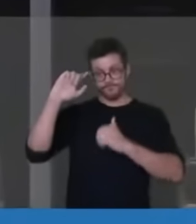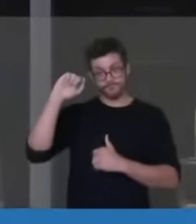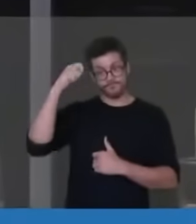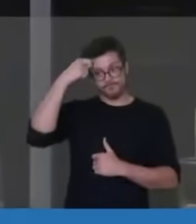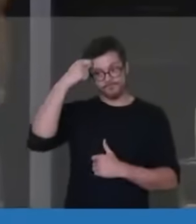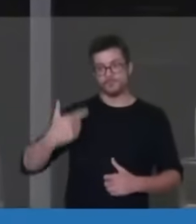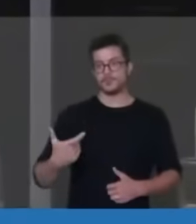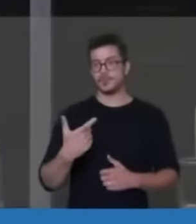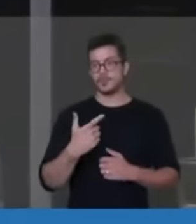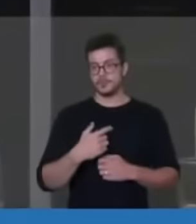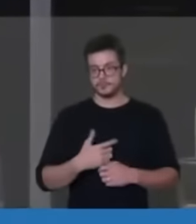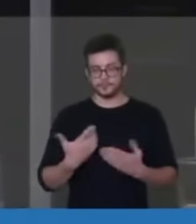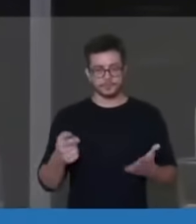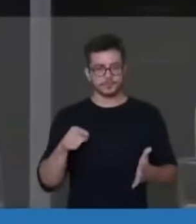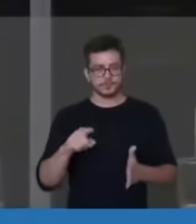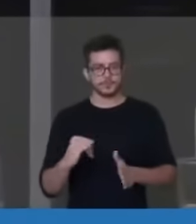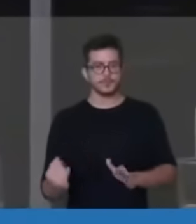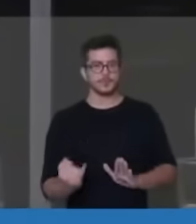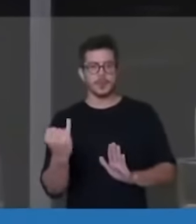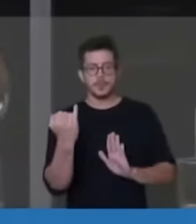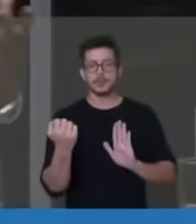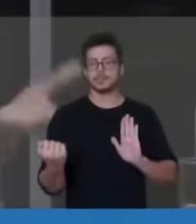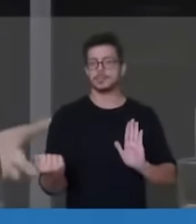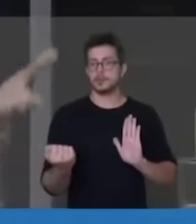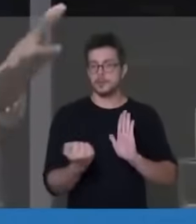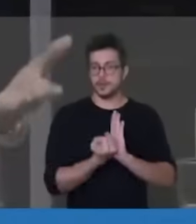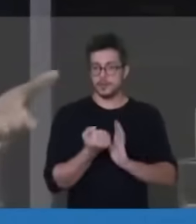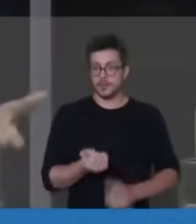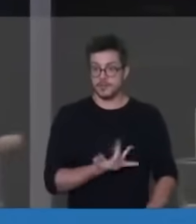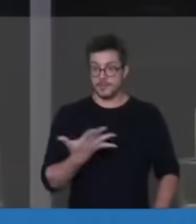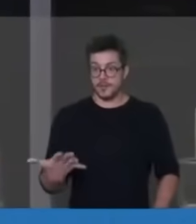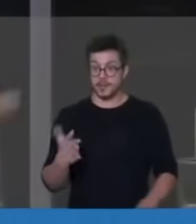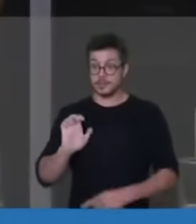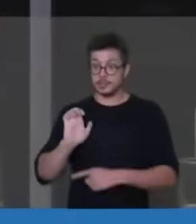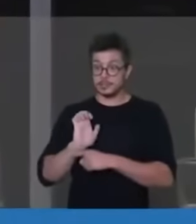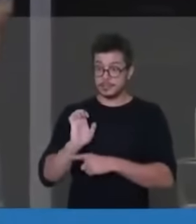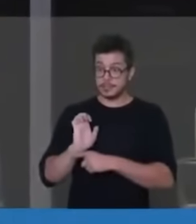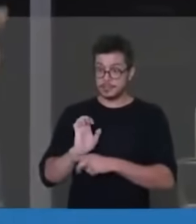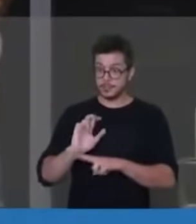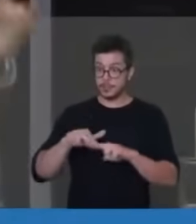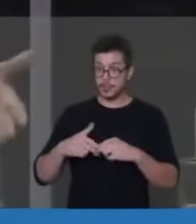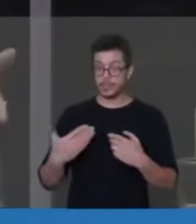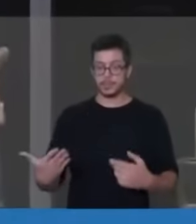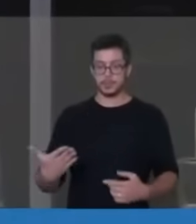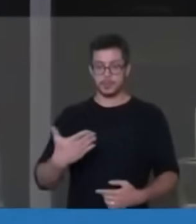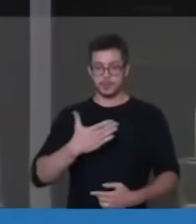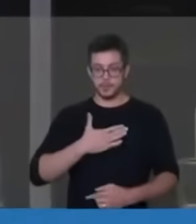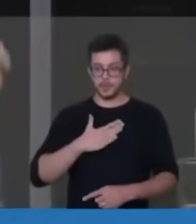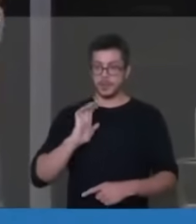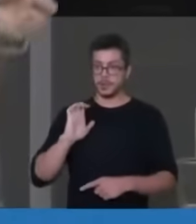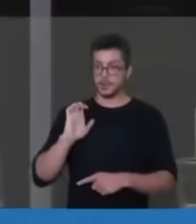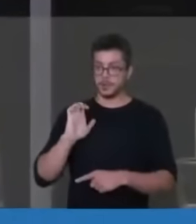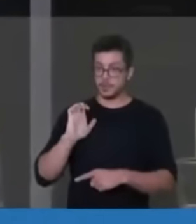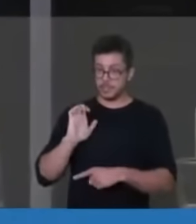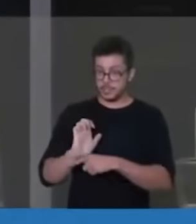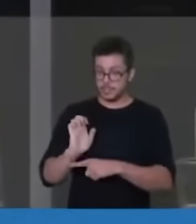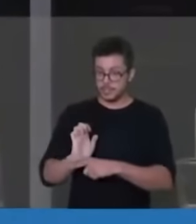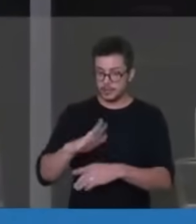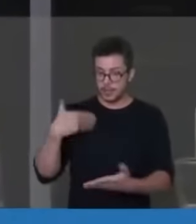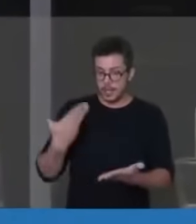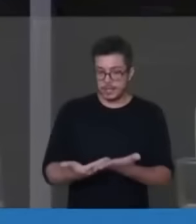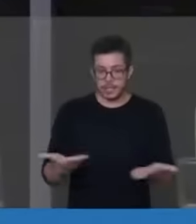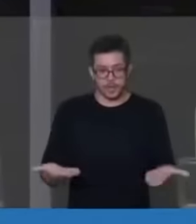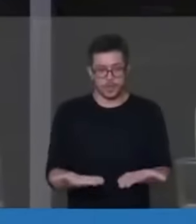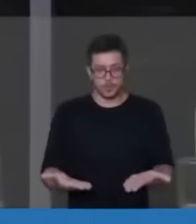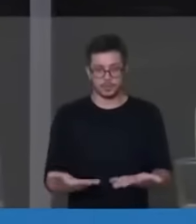para tantos estados e municípios, como, por exemplo, o meu, estado do Paraná, capital Curitiba, que até hoje não